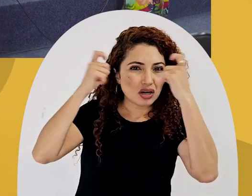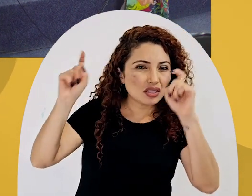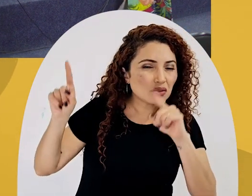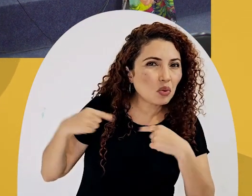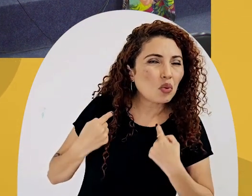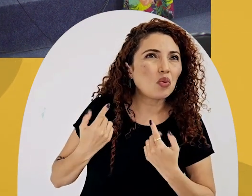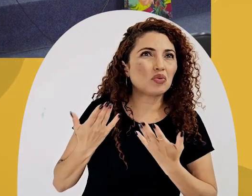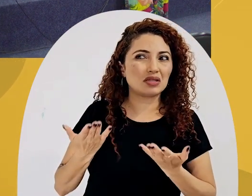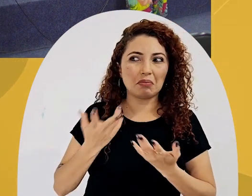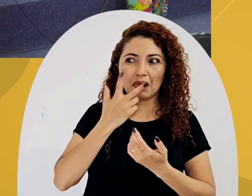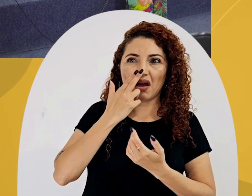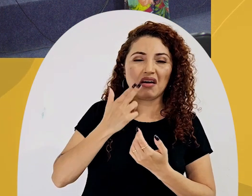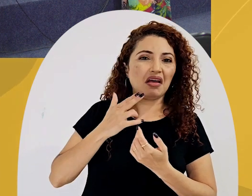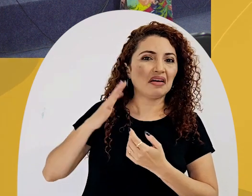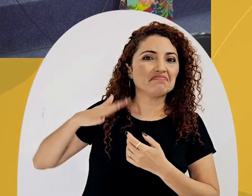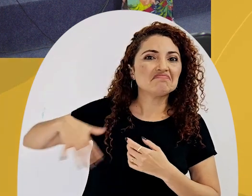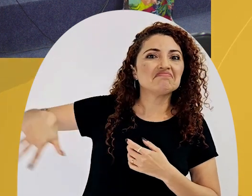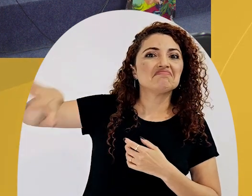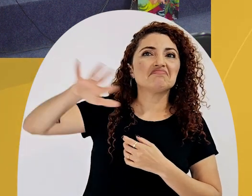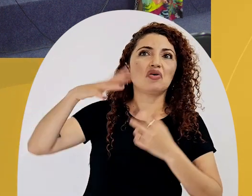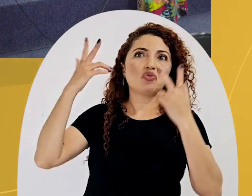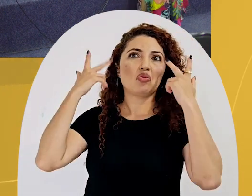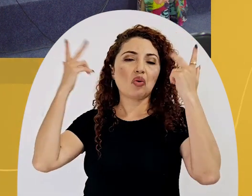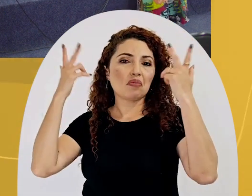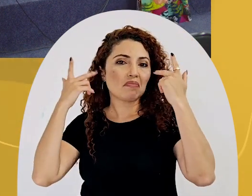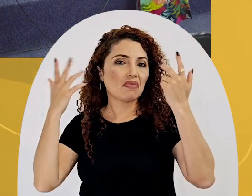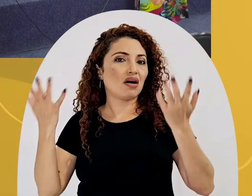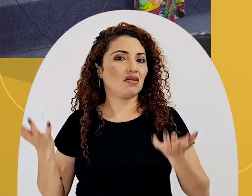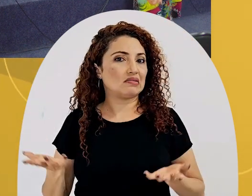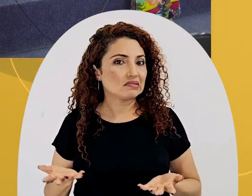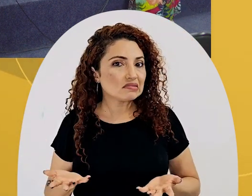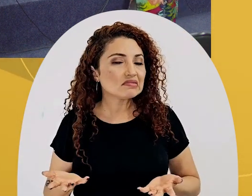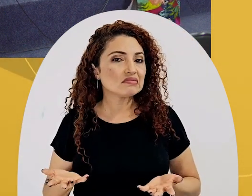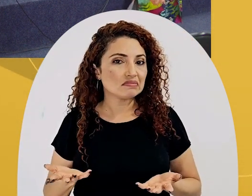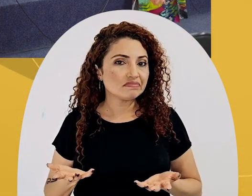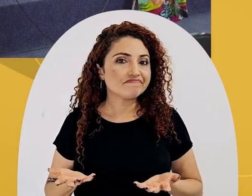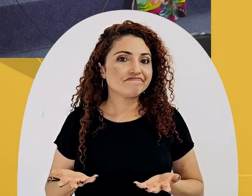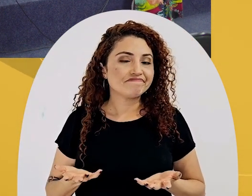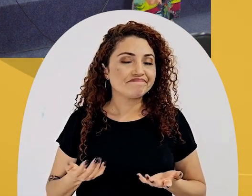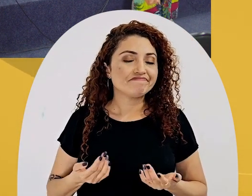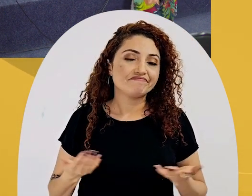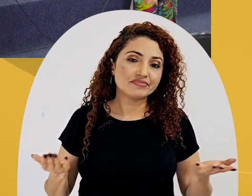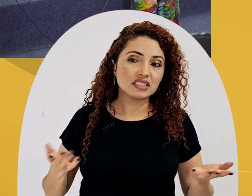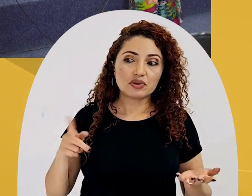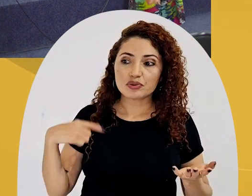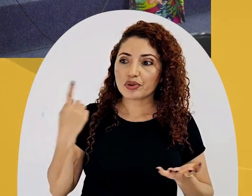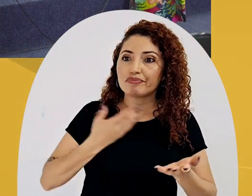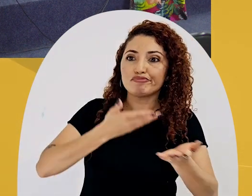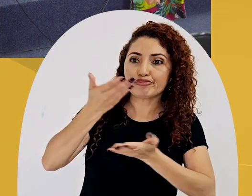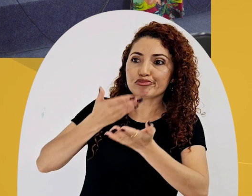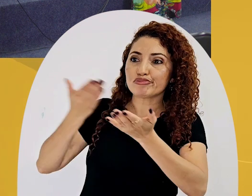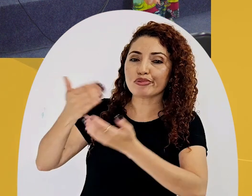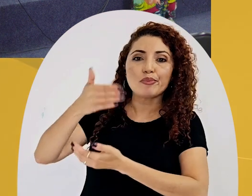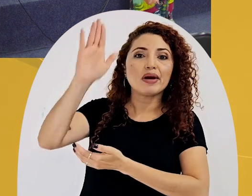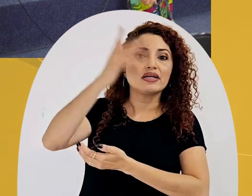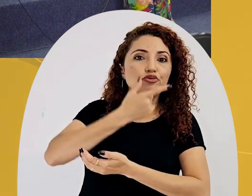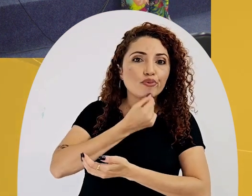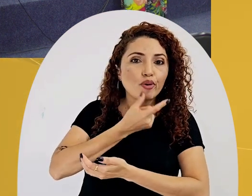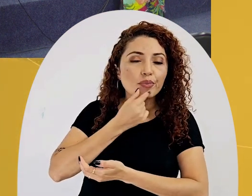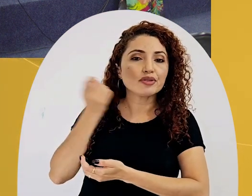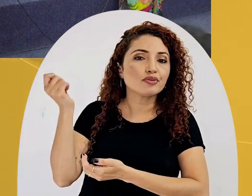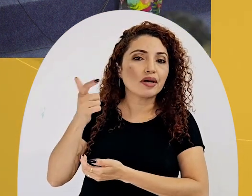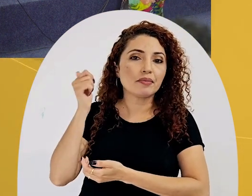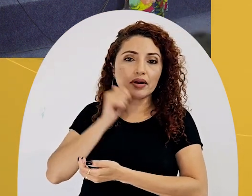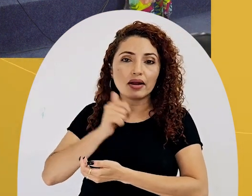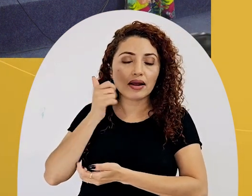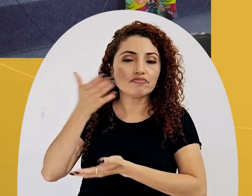tão normatizado, e principalmente como a gente sempre lidou mais com homens do que mulheres. Mas, a partir daquele